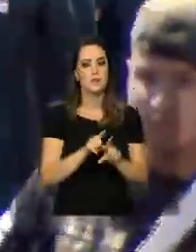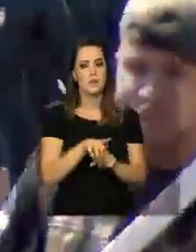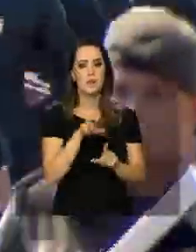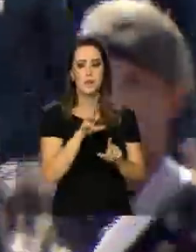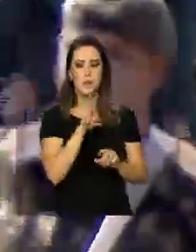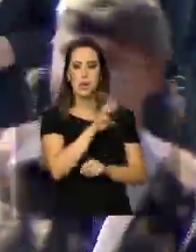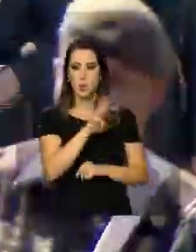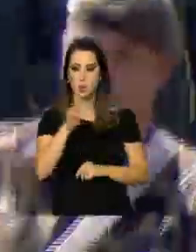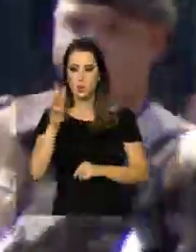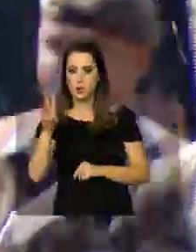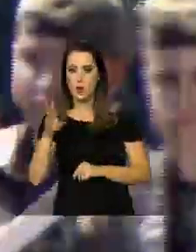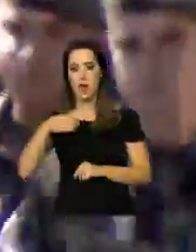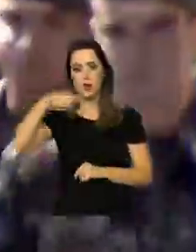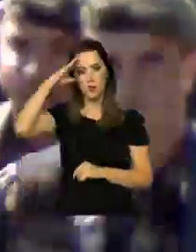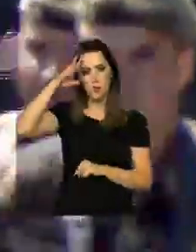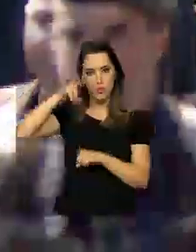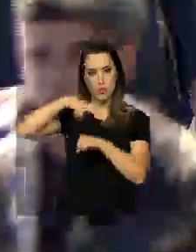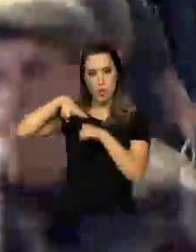do Exército,